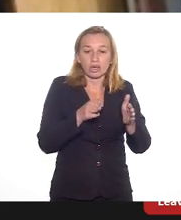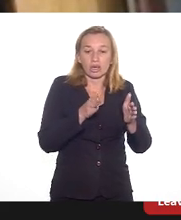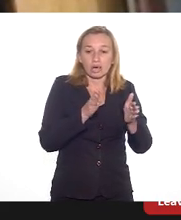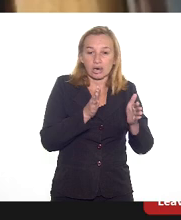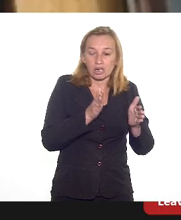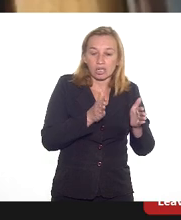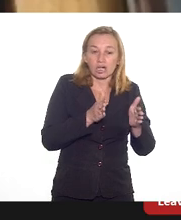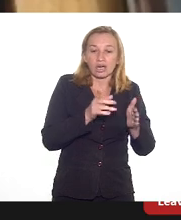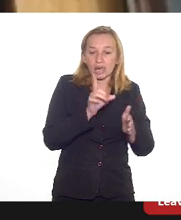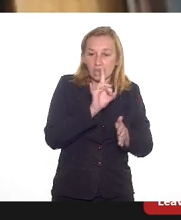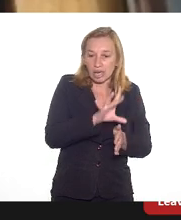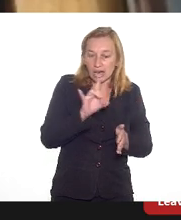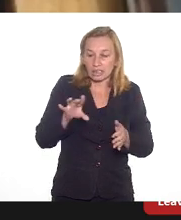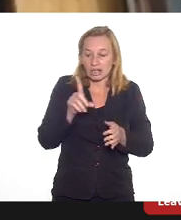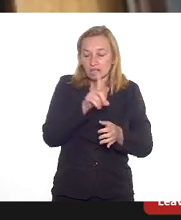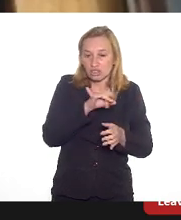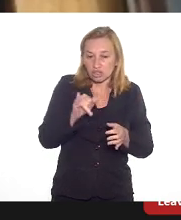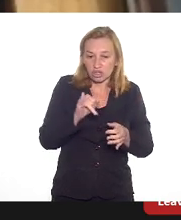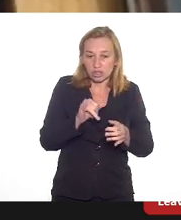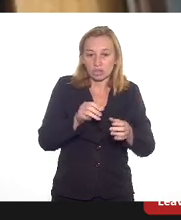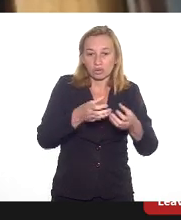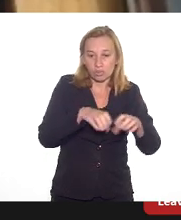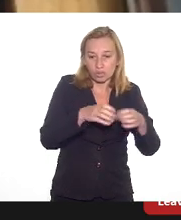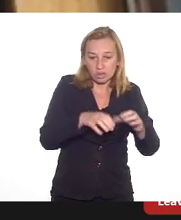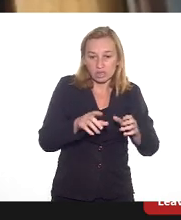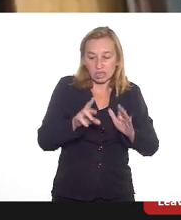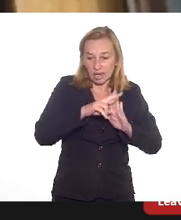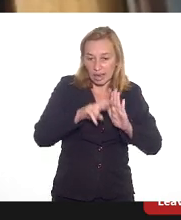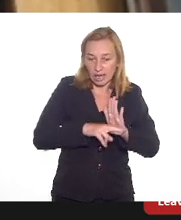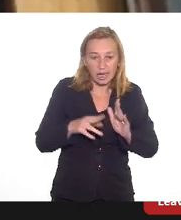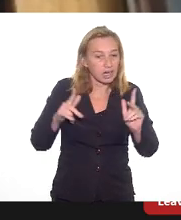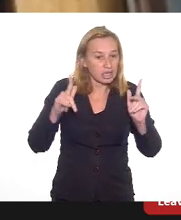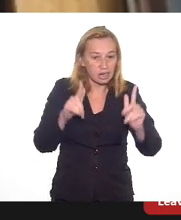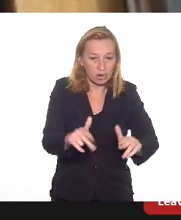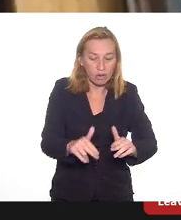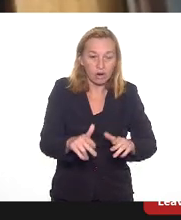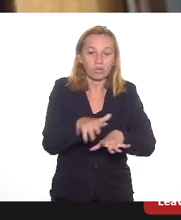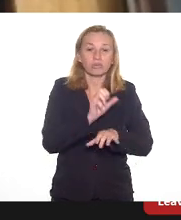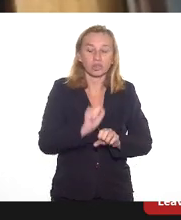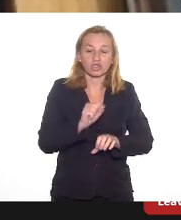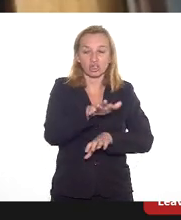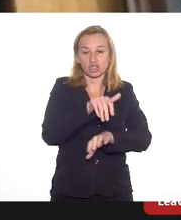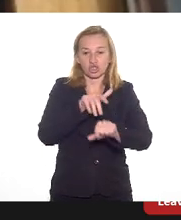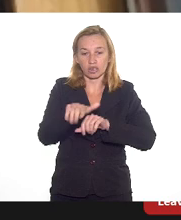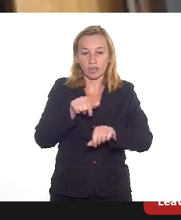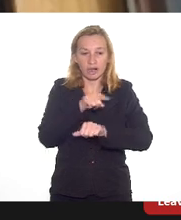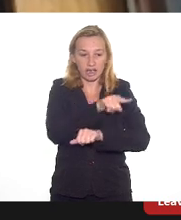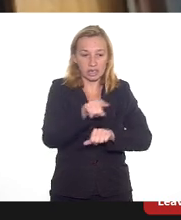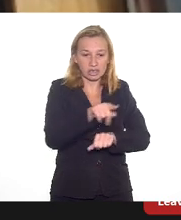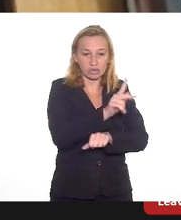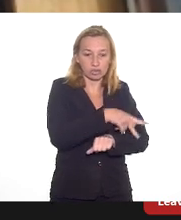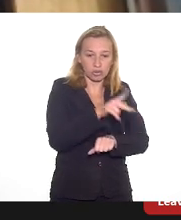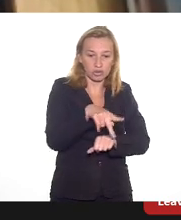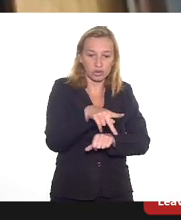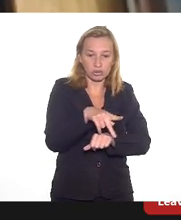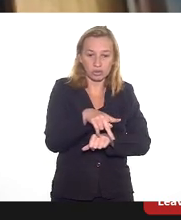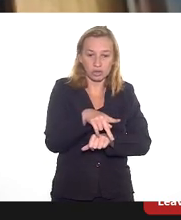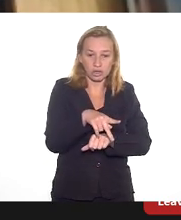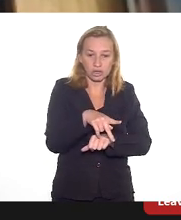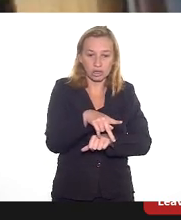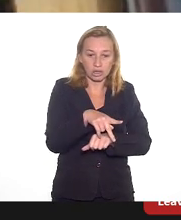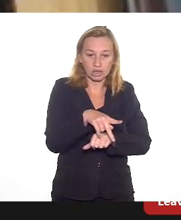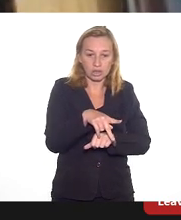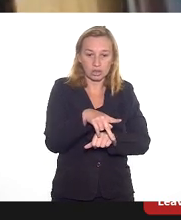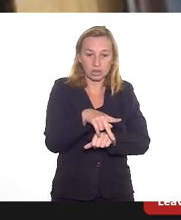um dos concursos, o entendimento é que se aplica a mesma regra, você poderia convocar esses professores